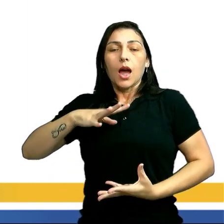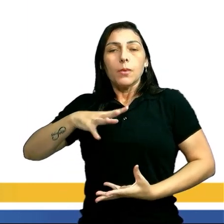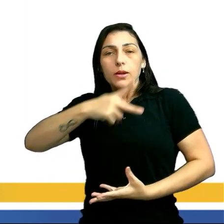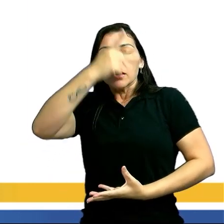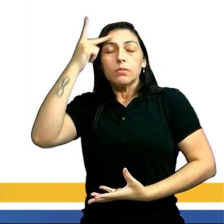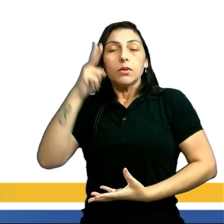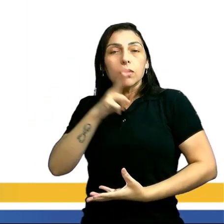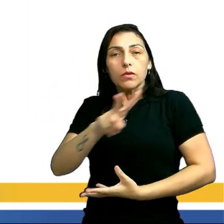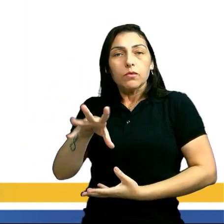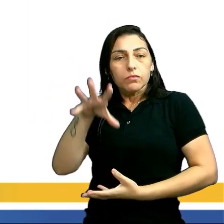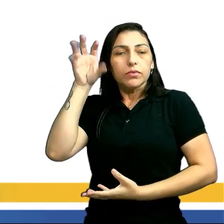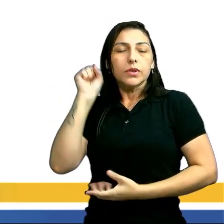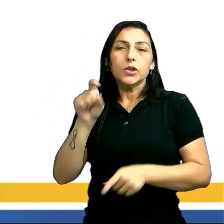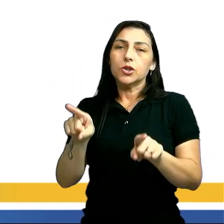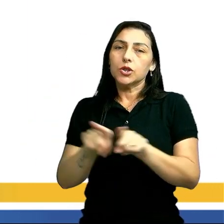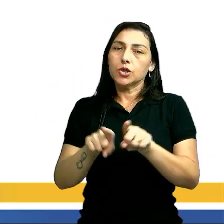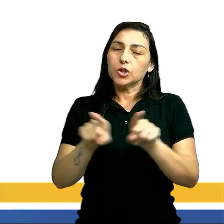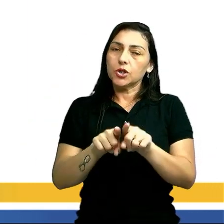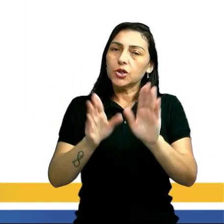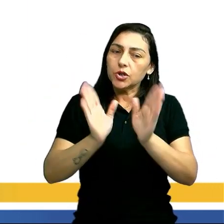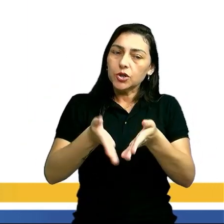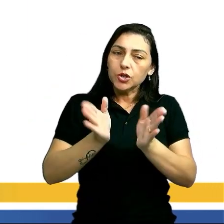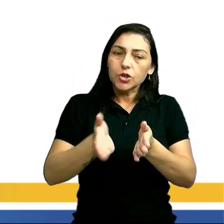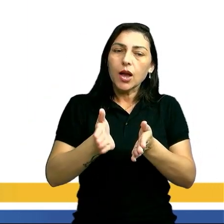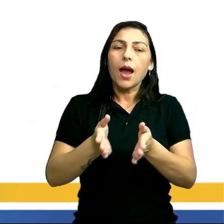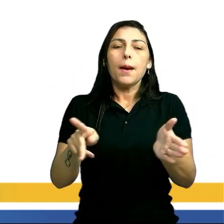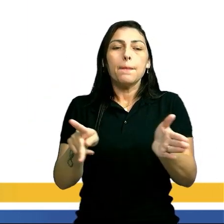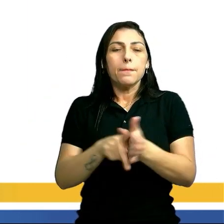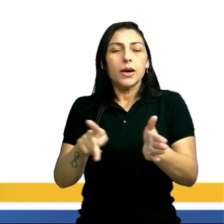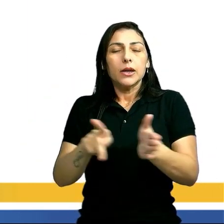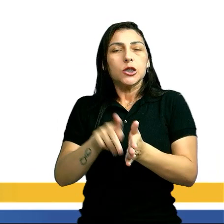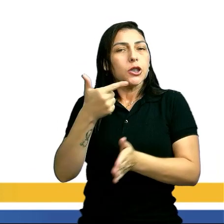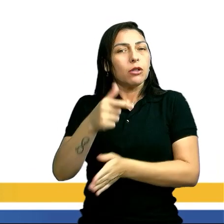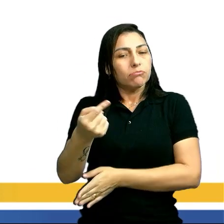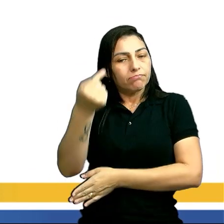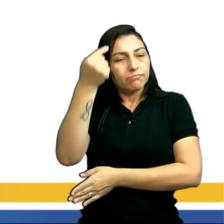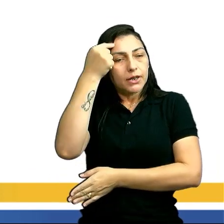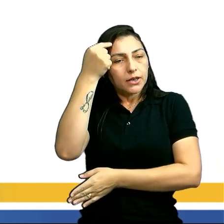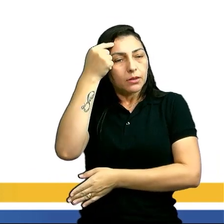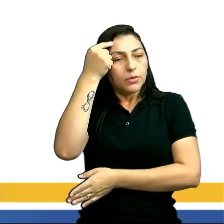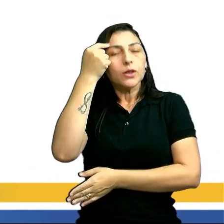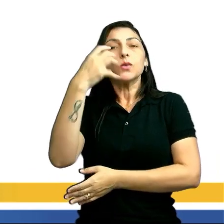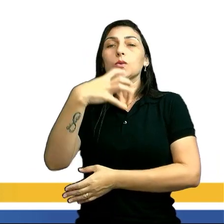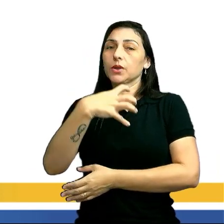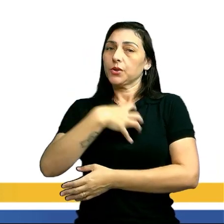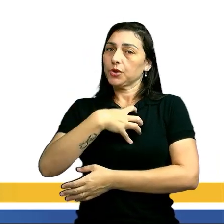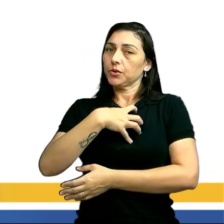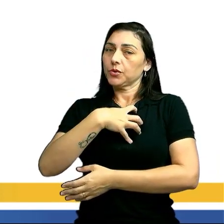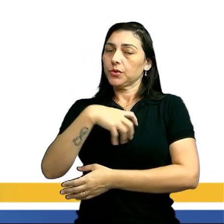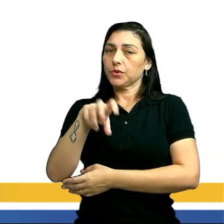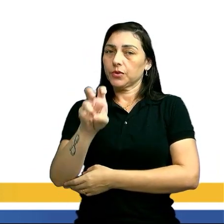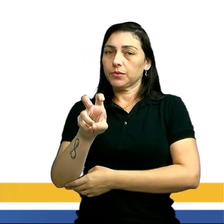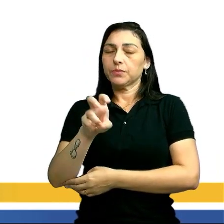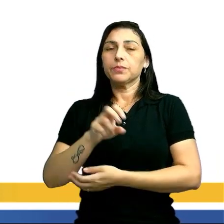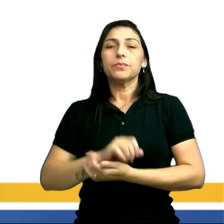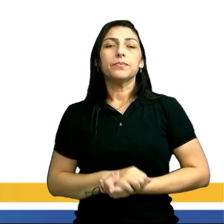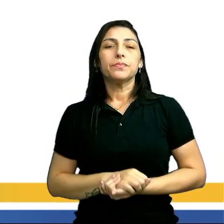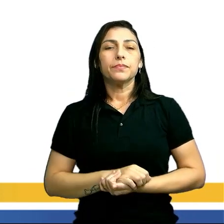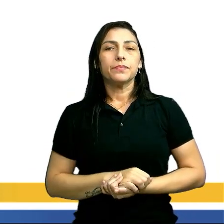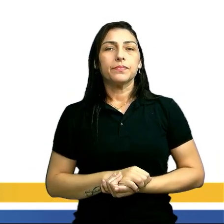ouvintes, já que lisonjeiam sua parte irracional, que são os sentidos.